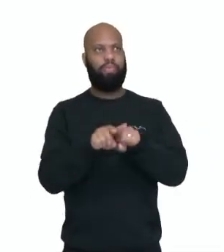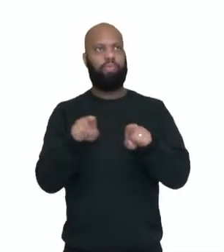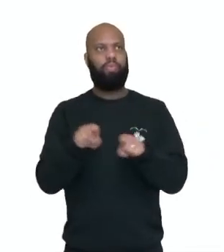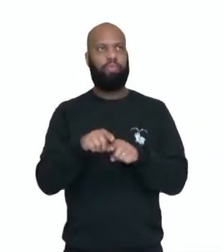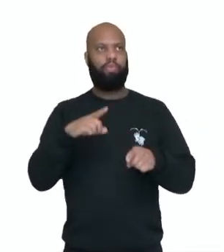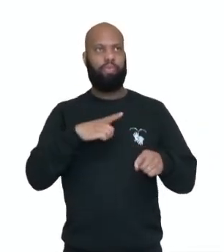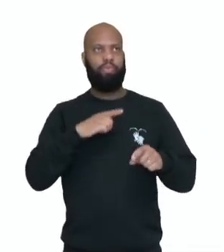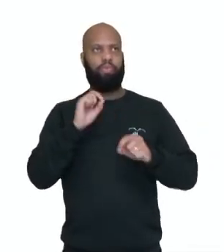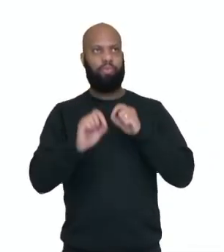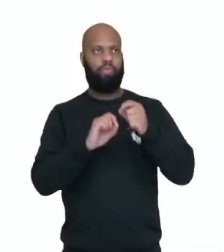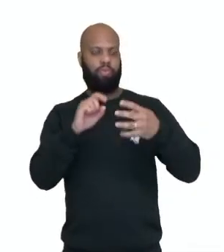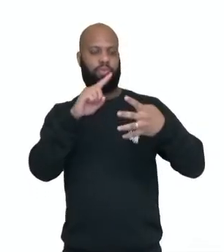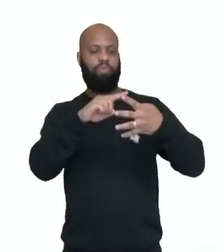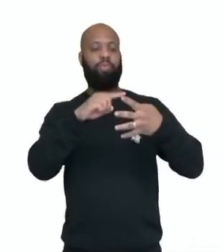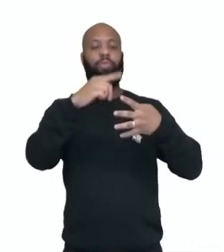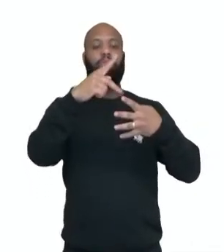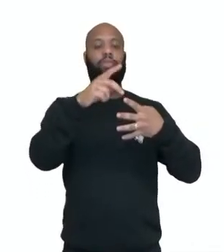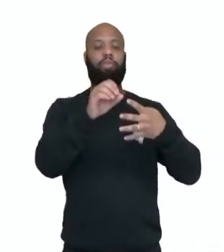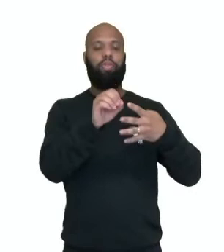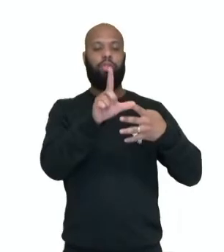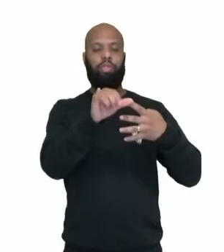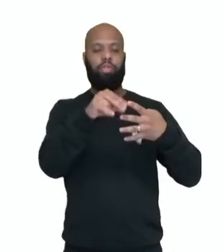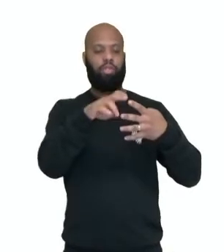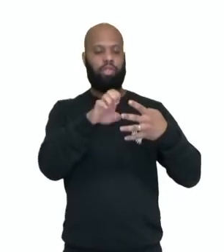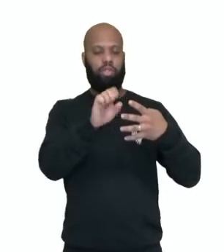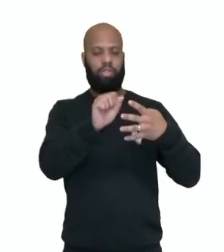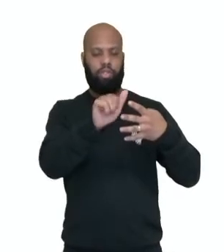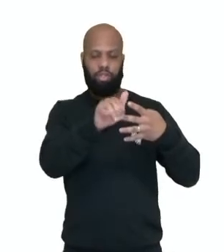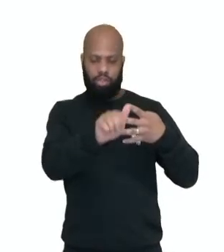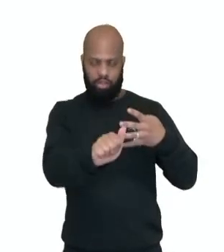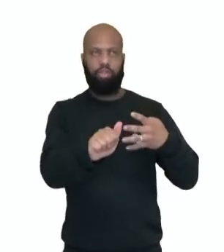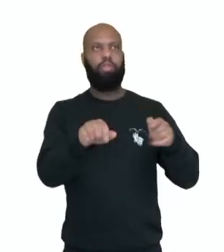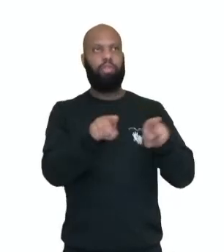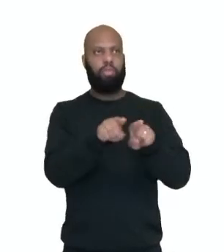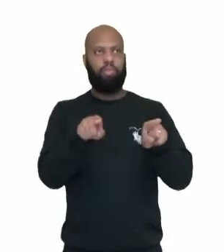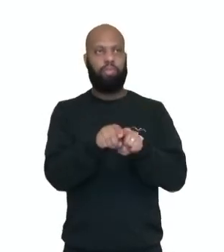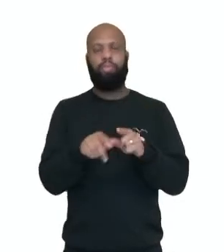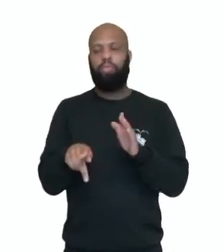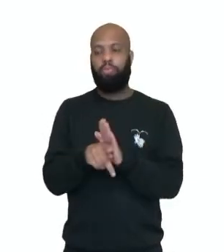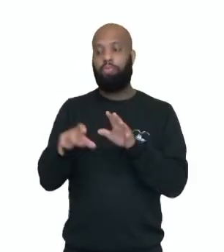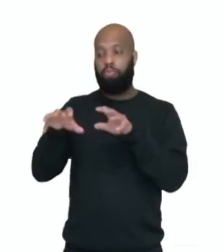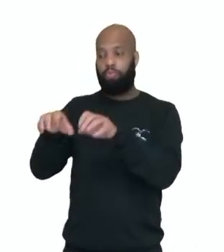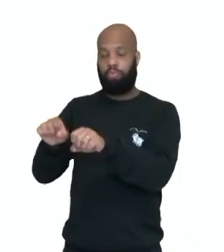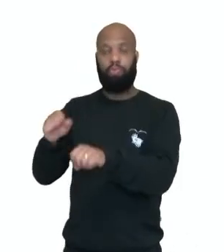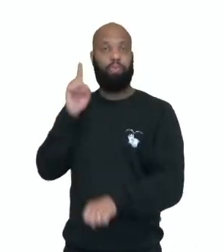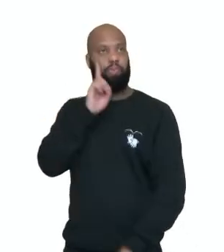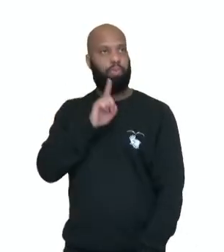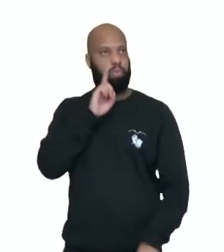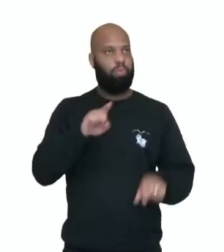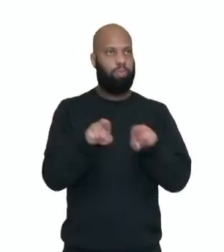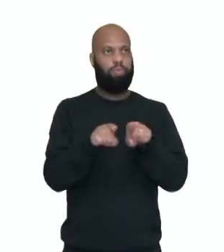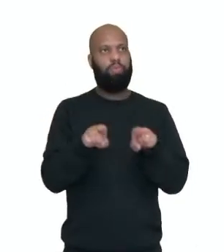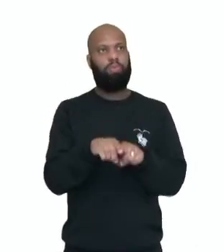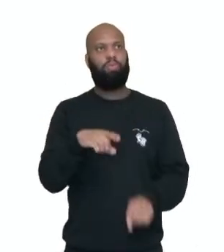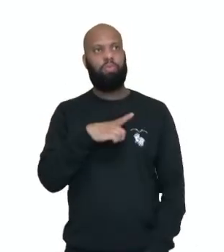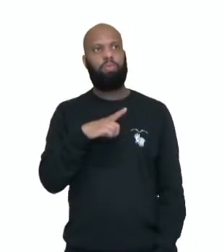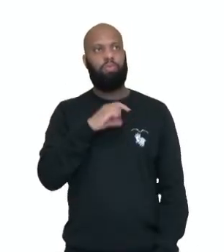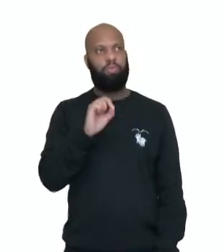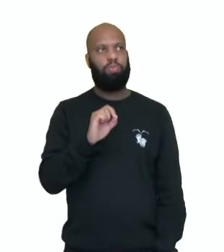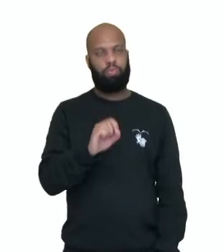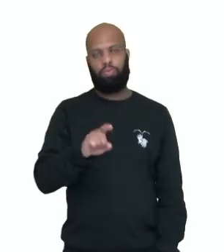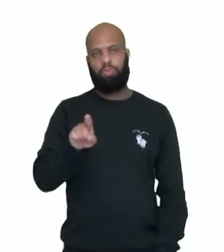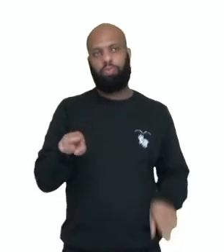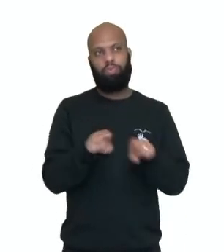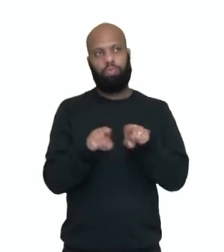vai pegar desde território lá com territórios ocupados pelos Estados Unidos, né, até a Nova